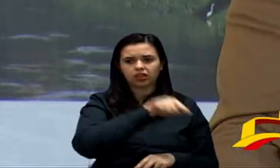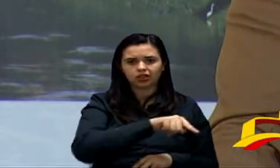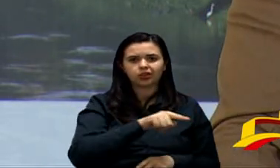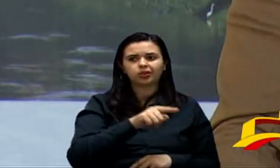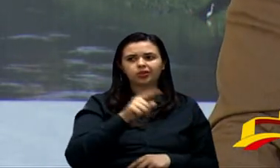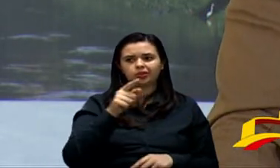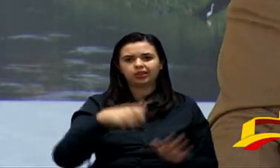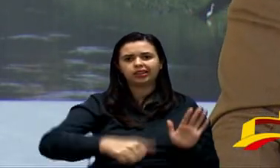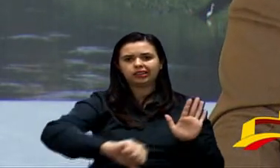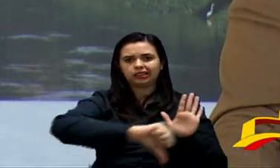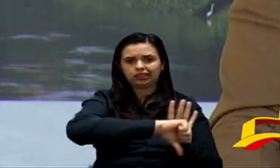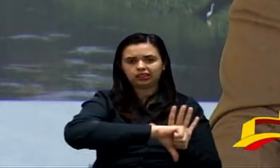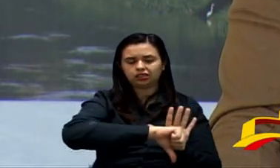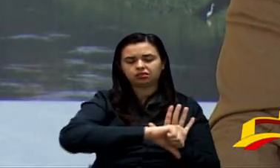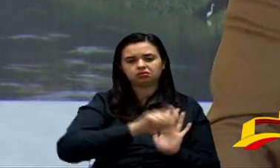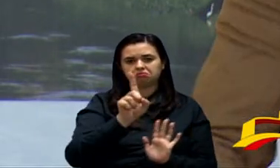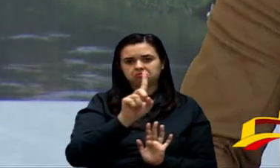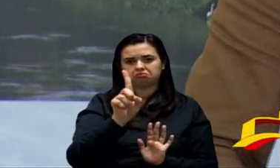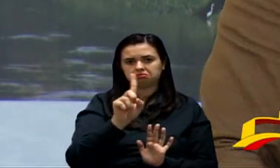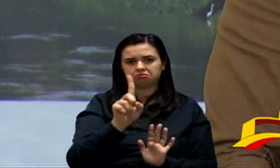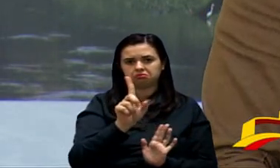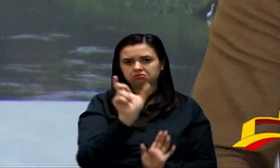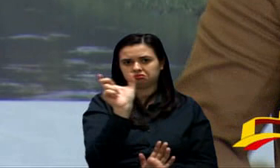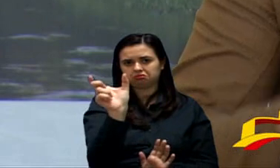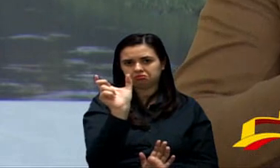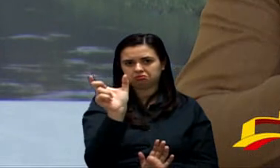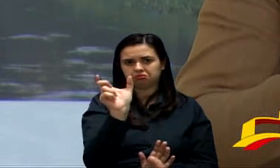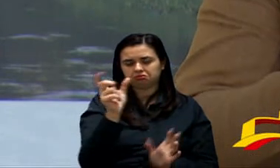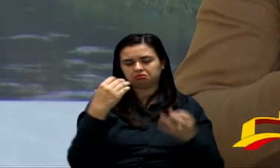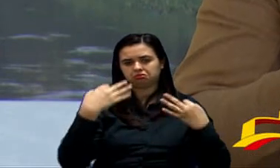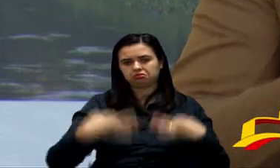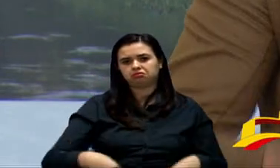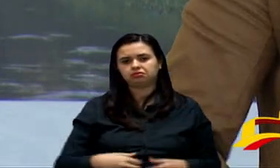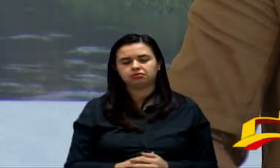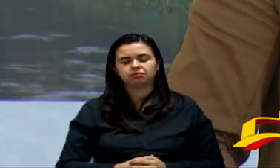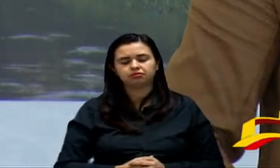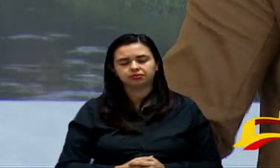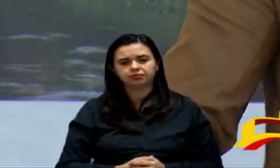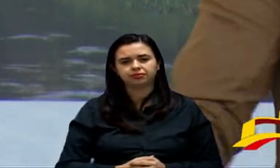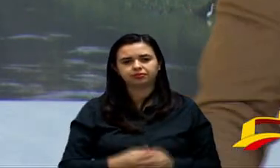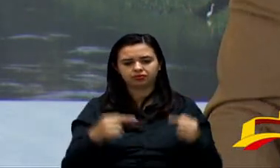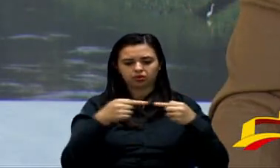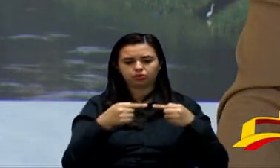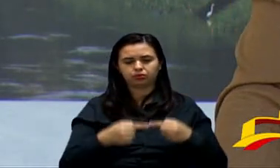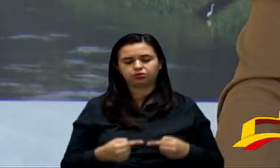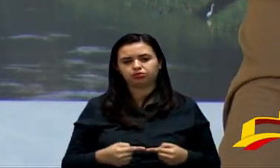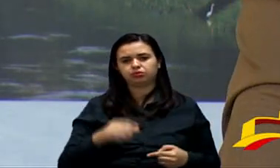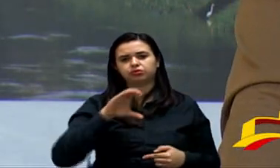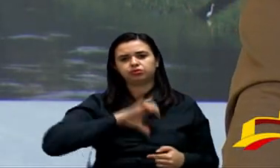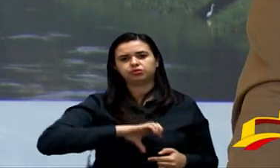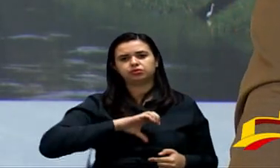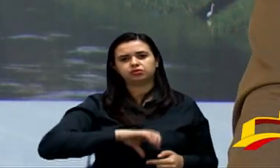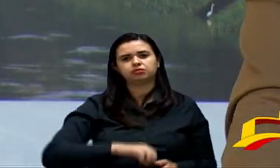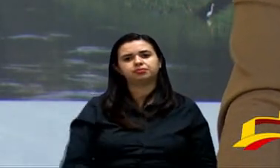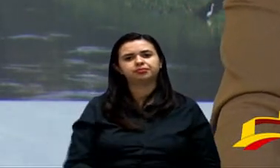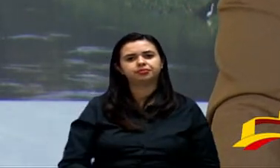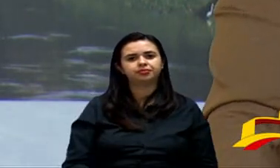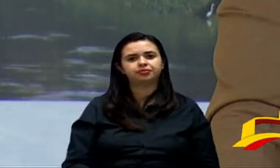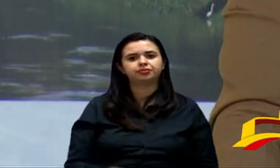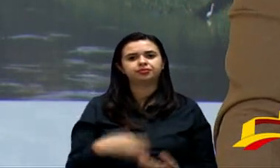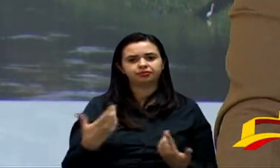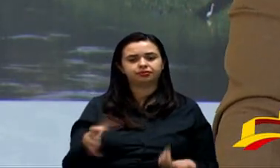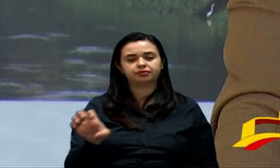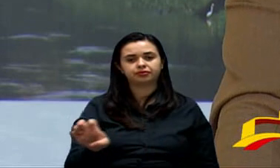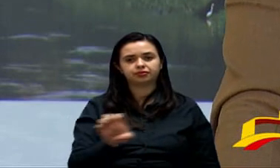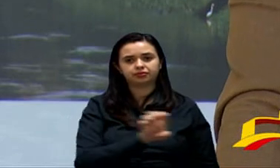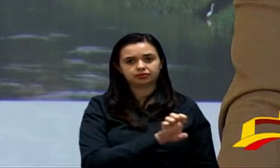Porque ele foi solto. Então, o termo está correto, eu conheço nossa língua portuguesa. Agora, eu indago aqui. A extrema-esquerda